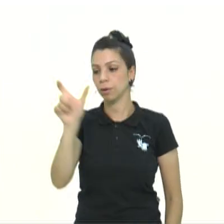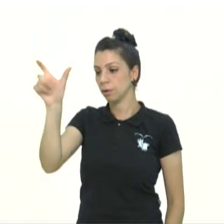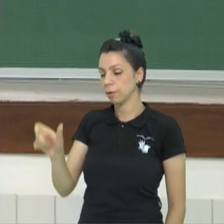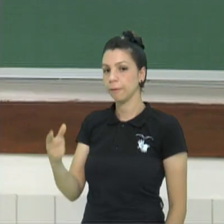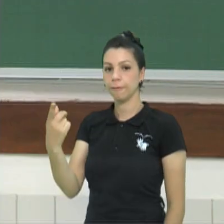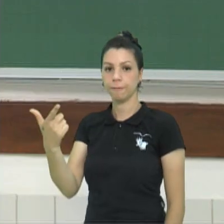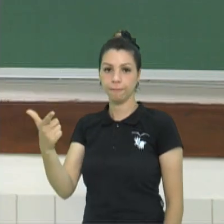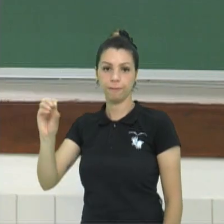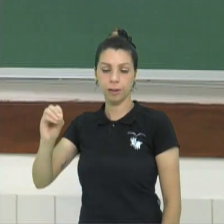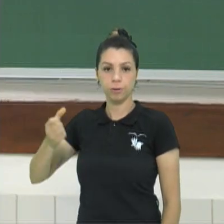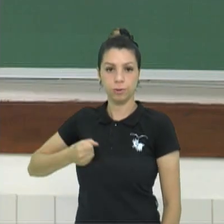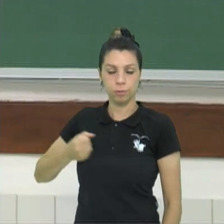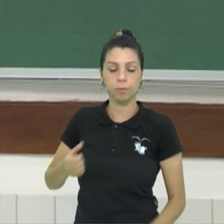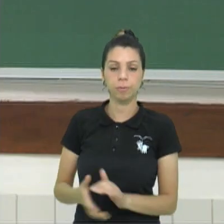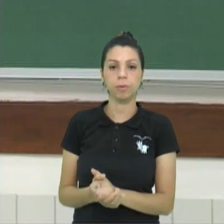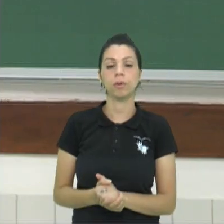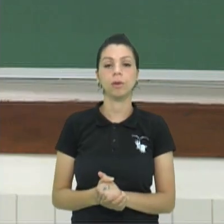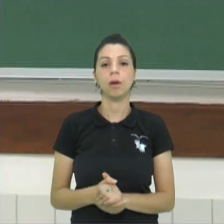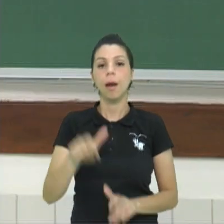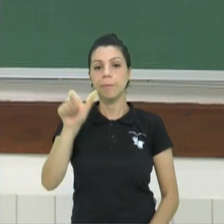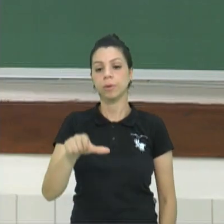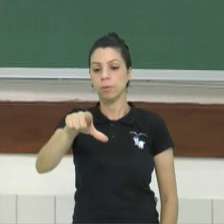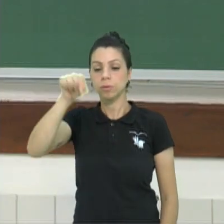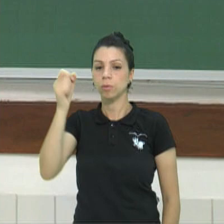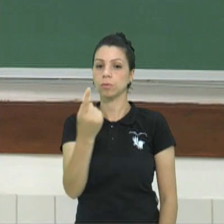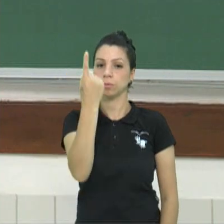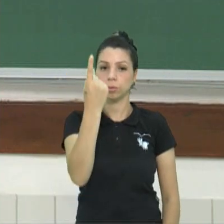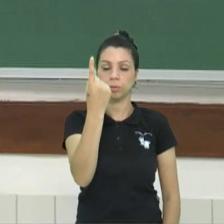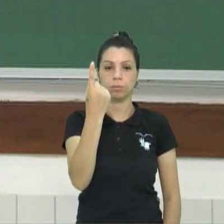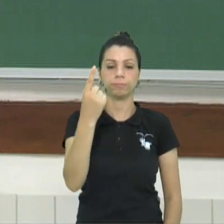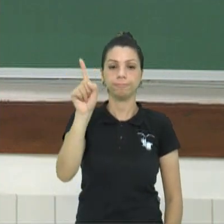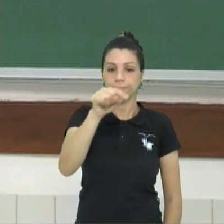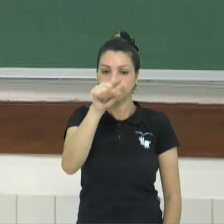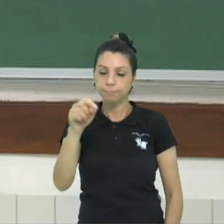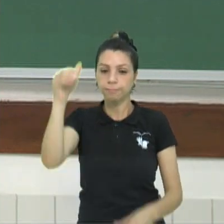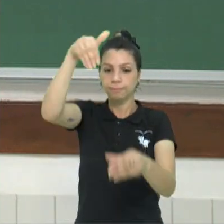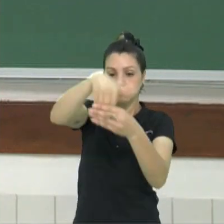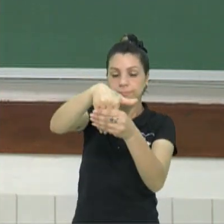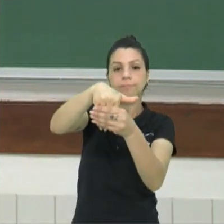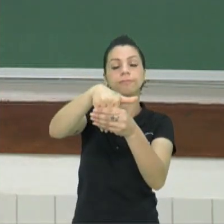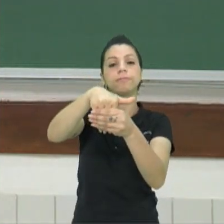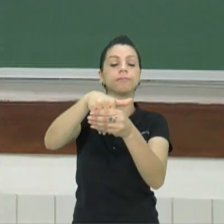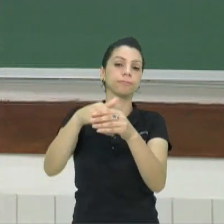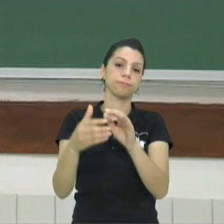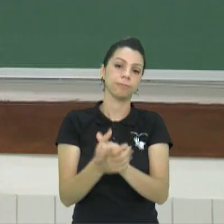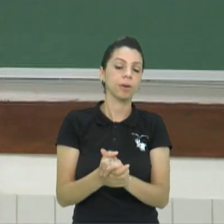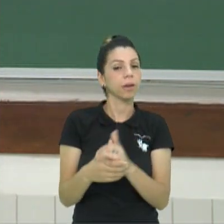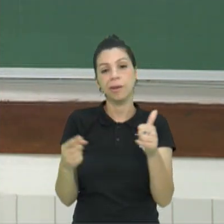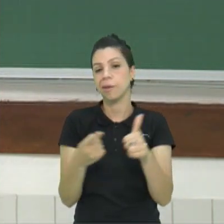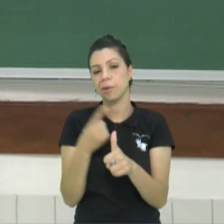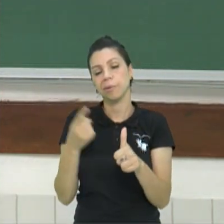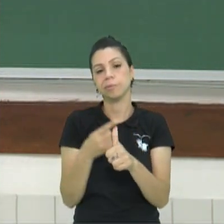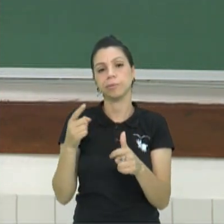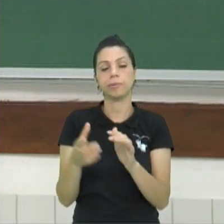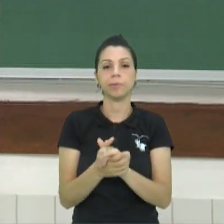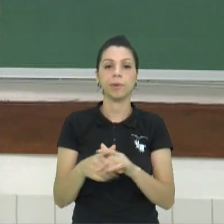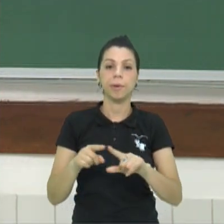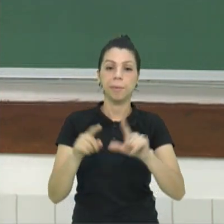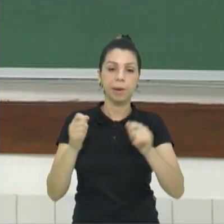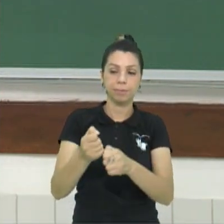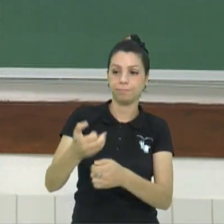O eleitor deveria marcar uma das duas opções com um xizinho, deposita a cédula na urna, como foi no primeiro turno, mas uma